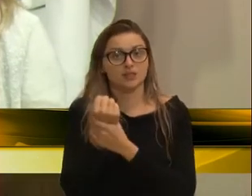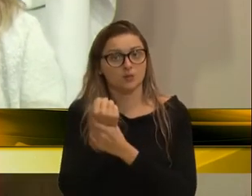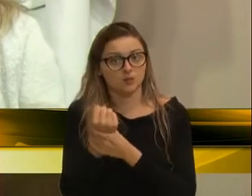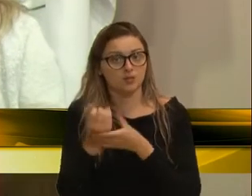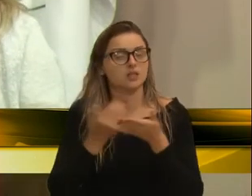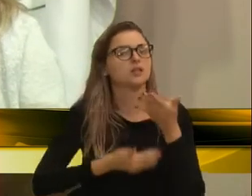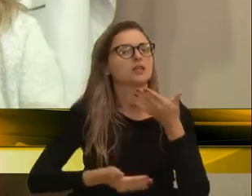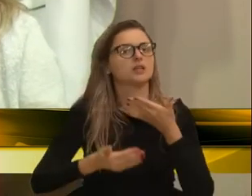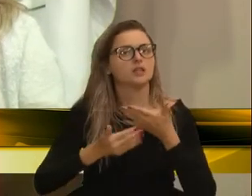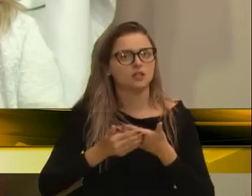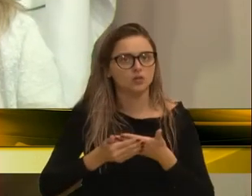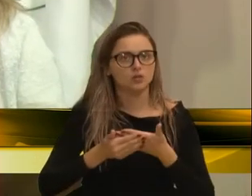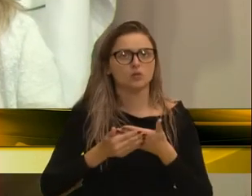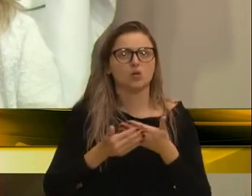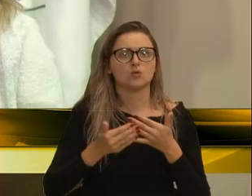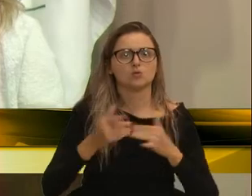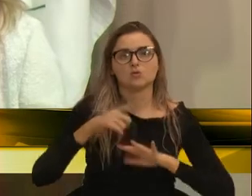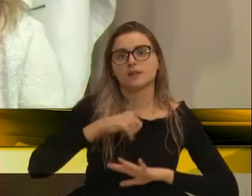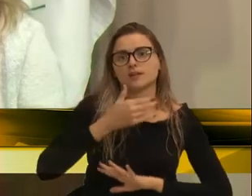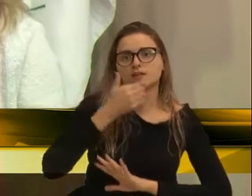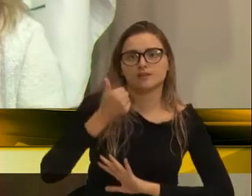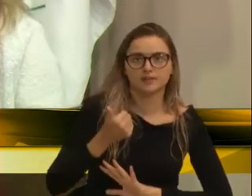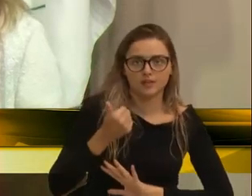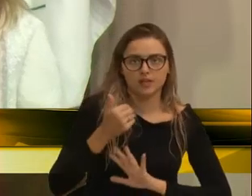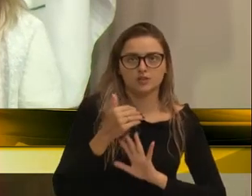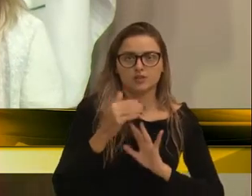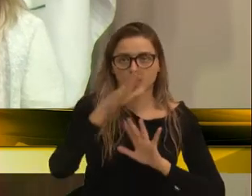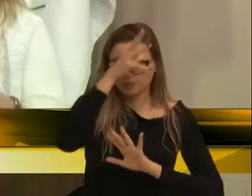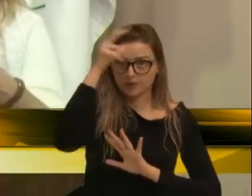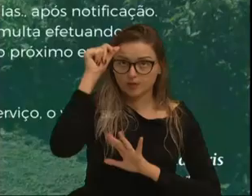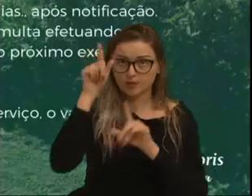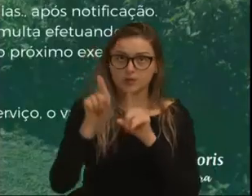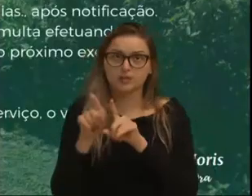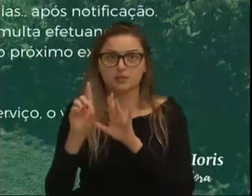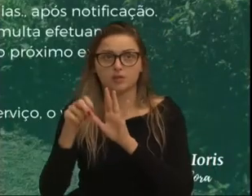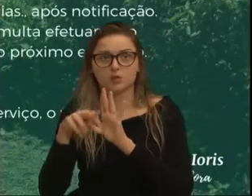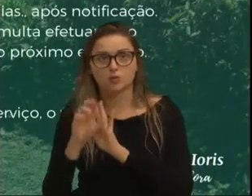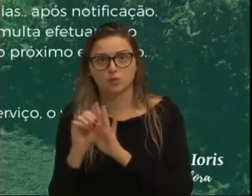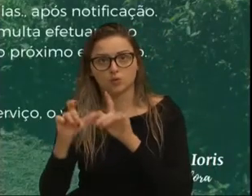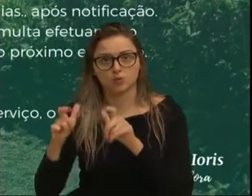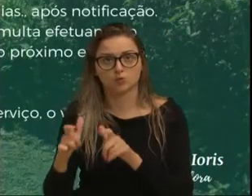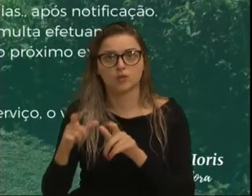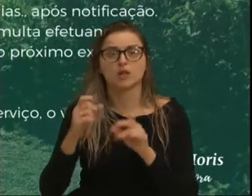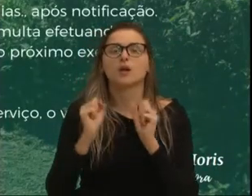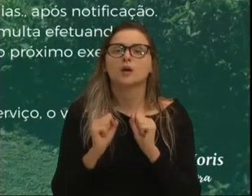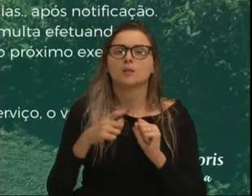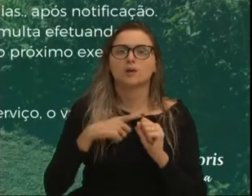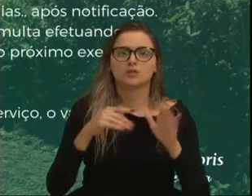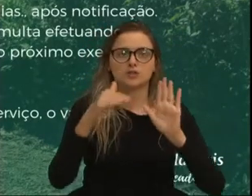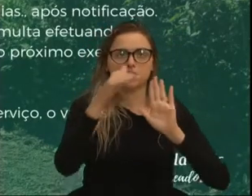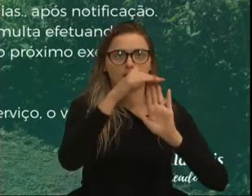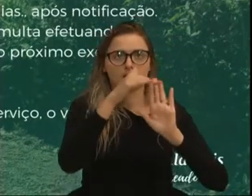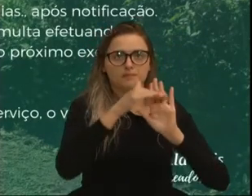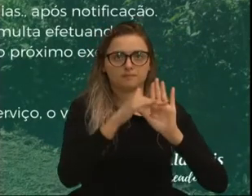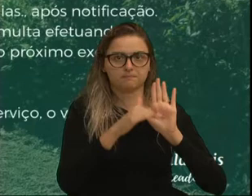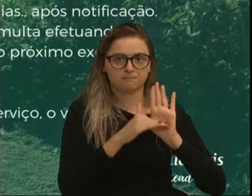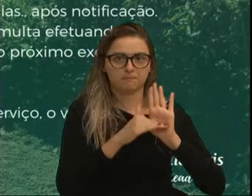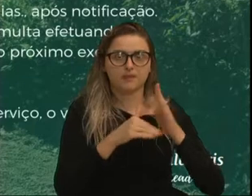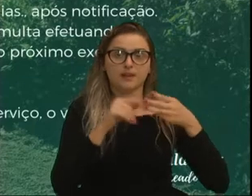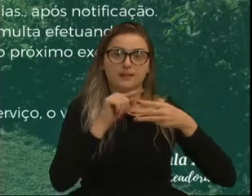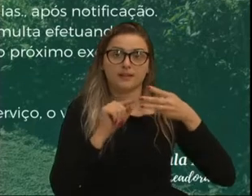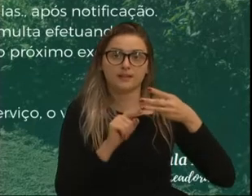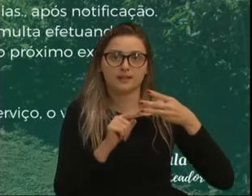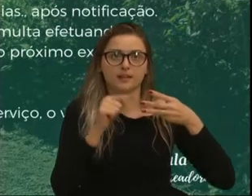todas as partes irão ganhar. Nós podemos ter 3 fluxos, ó. Uma ação preventiva. Qual